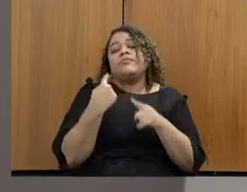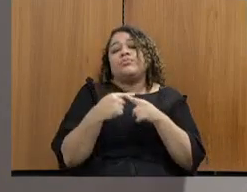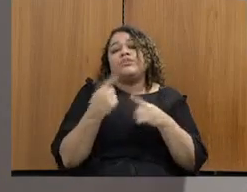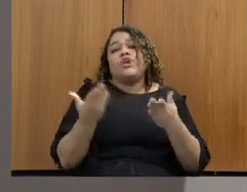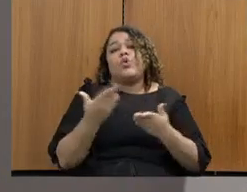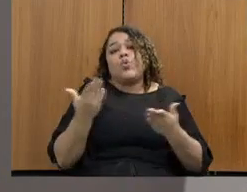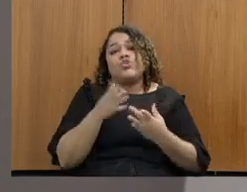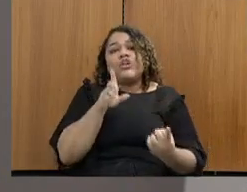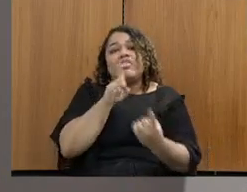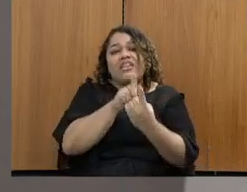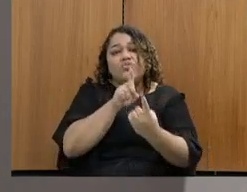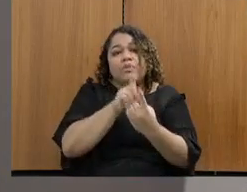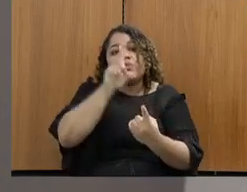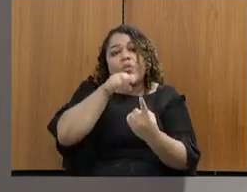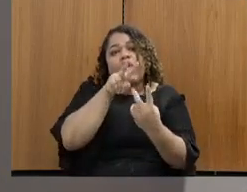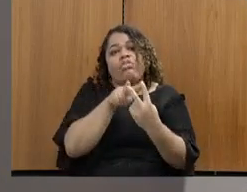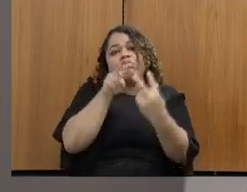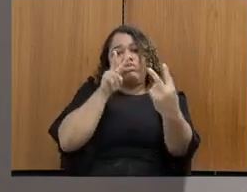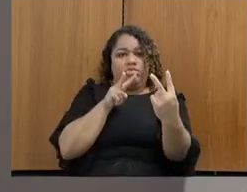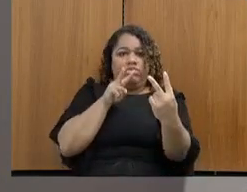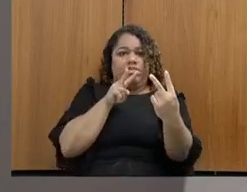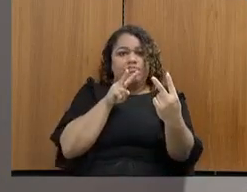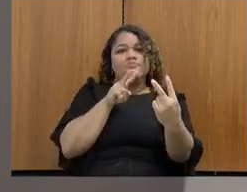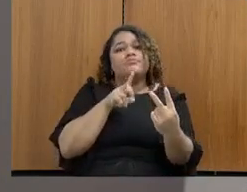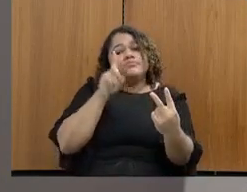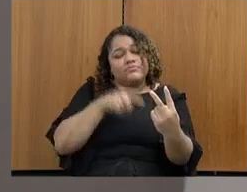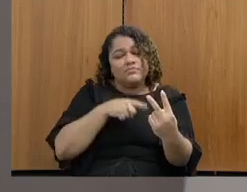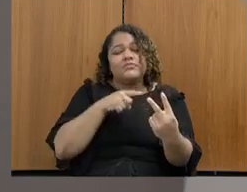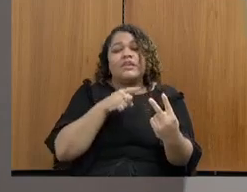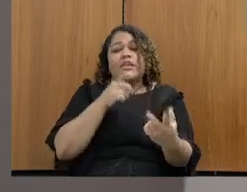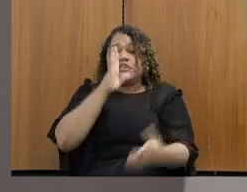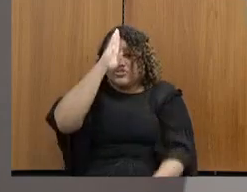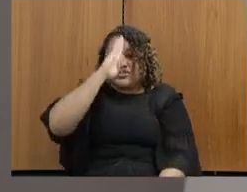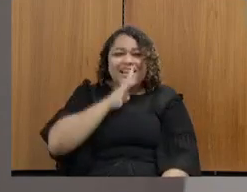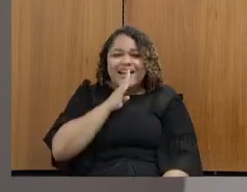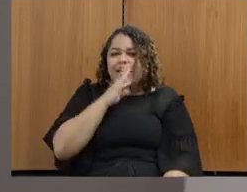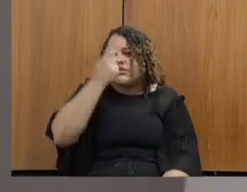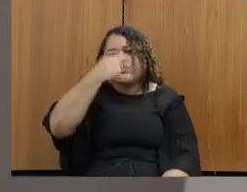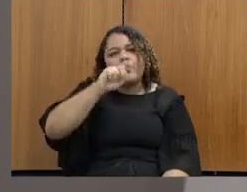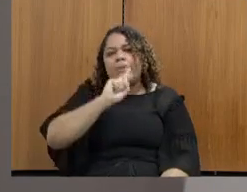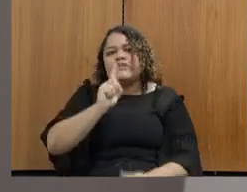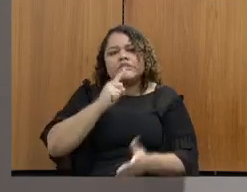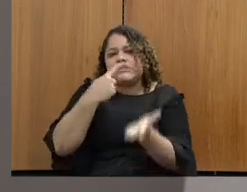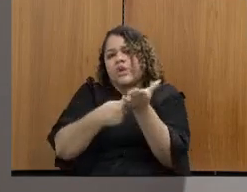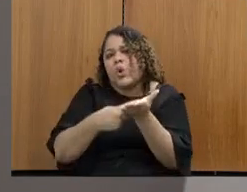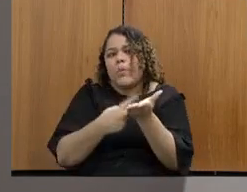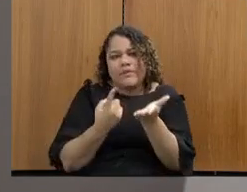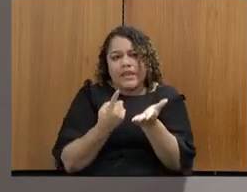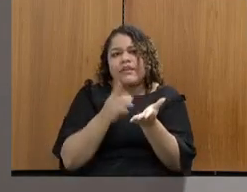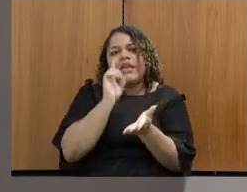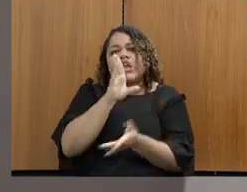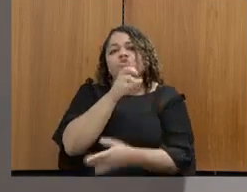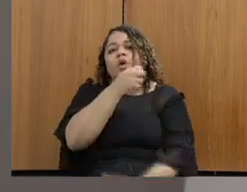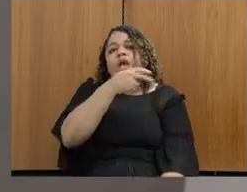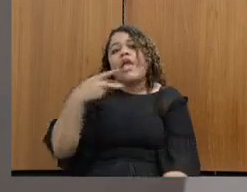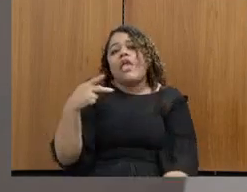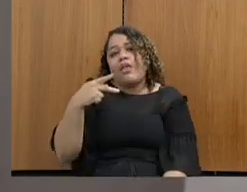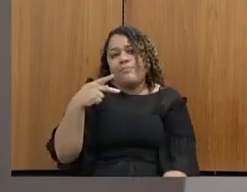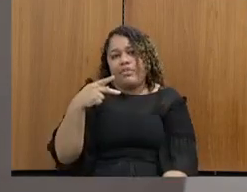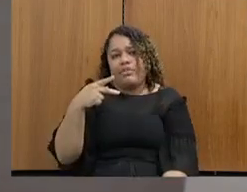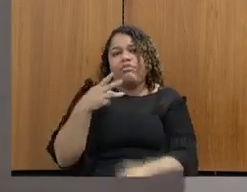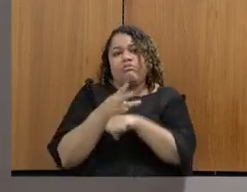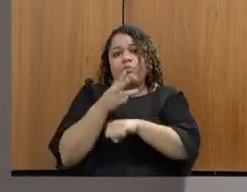é um serviço gratuito que não depende de agendamento é que basta esse contato por aplicativo de mensagem pelo WhatsApp